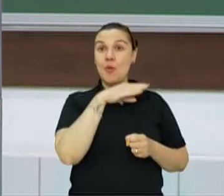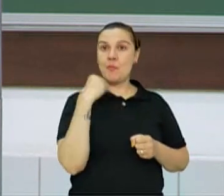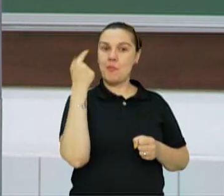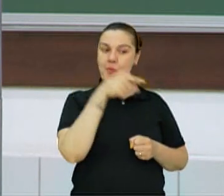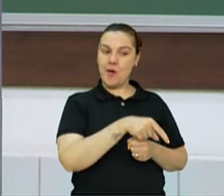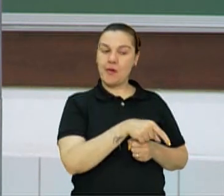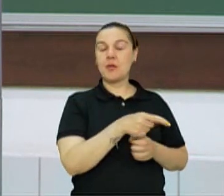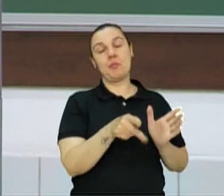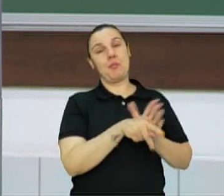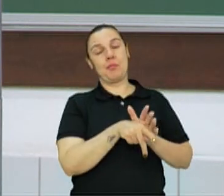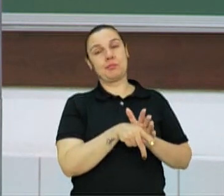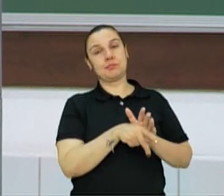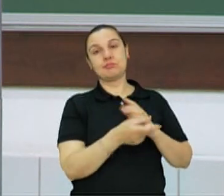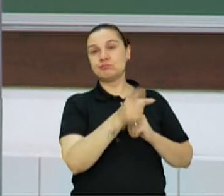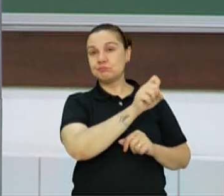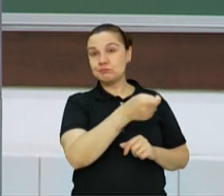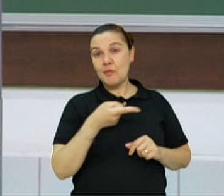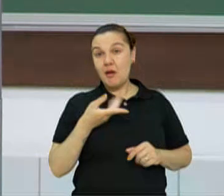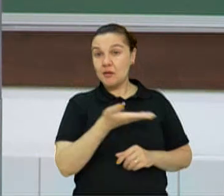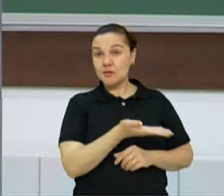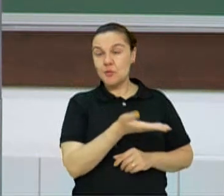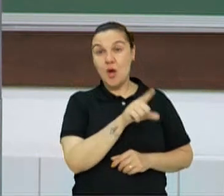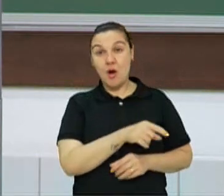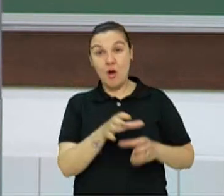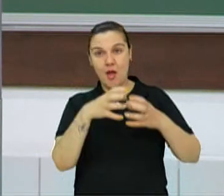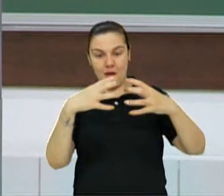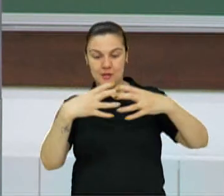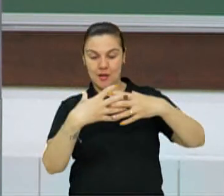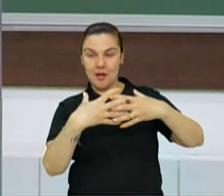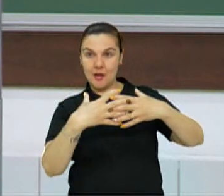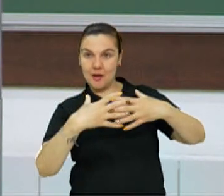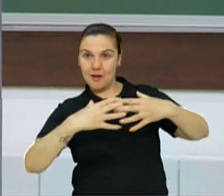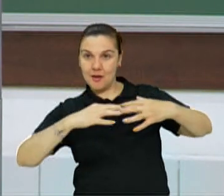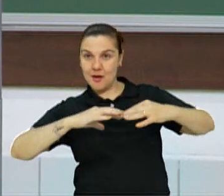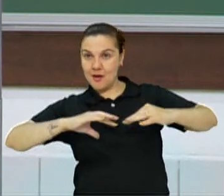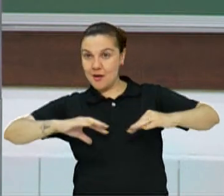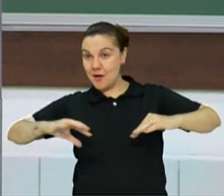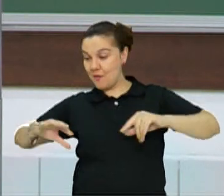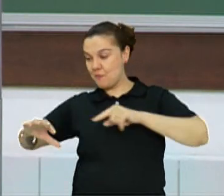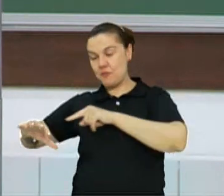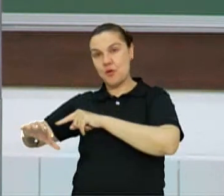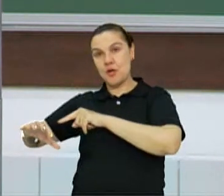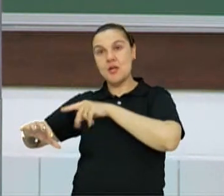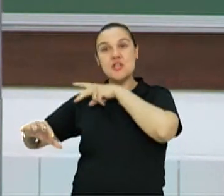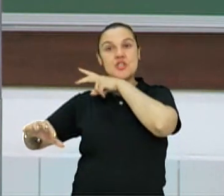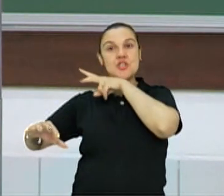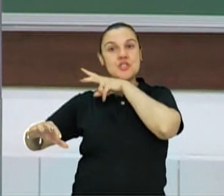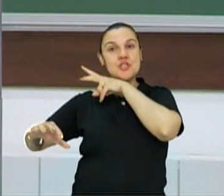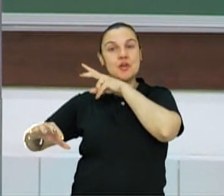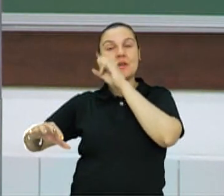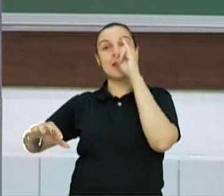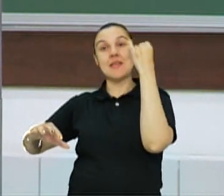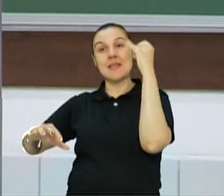matar roedores. A jararaca que foi morar na ilha, que foi levada pela ilha, são chamadas jararacas ilhoa, jararaca